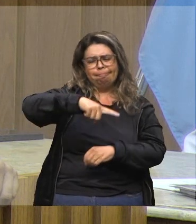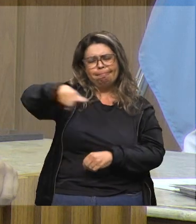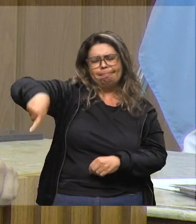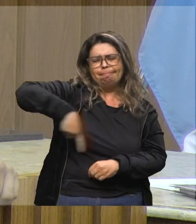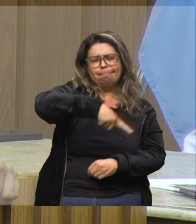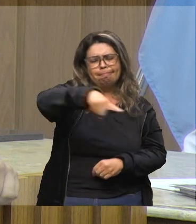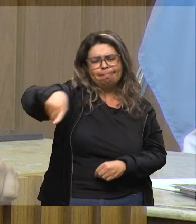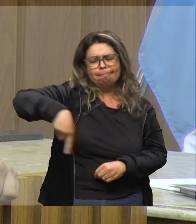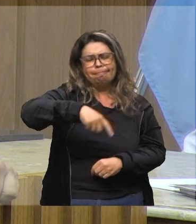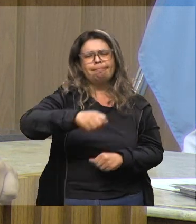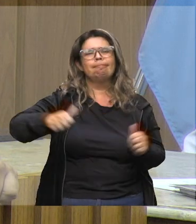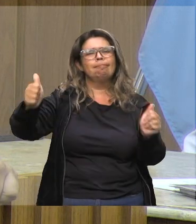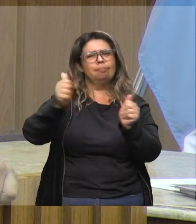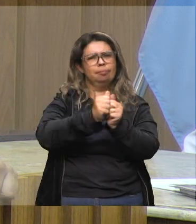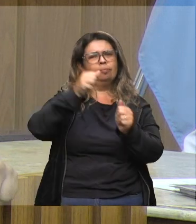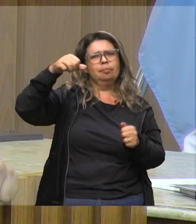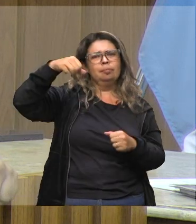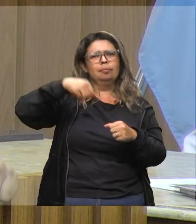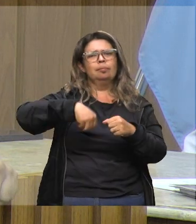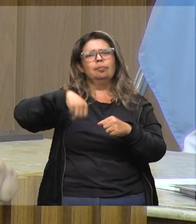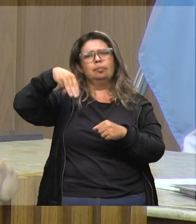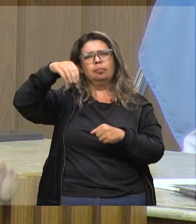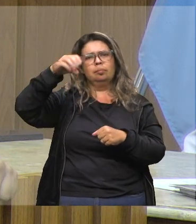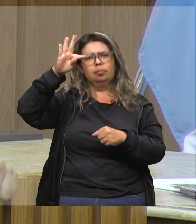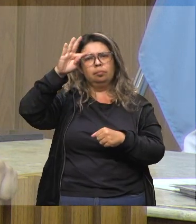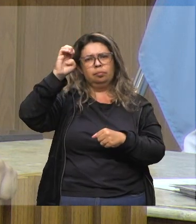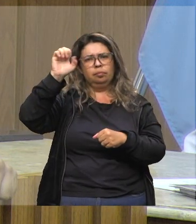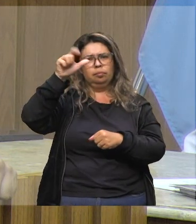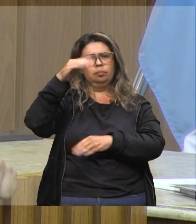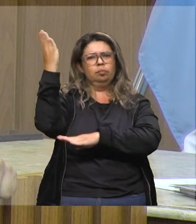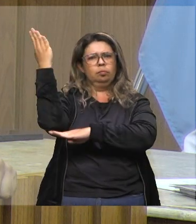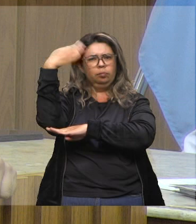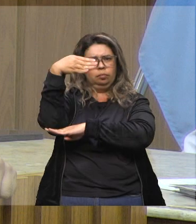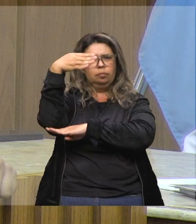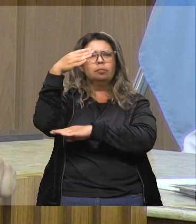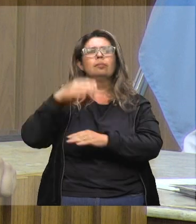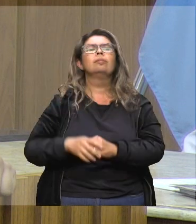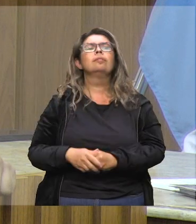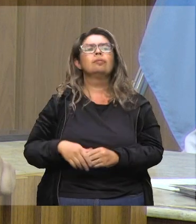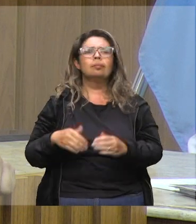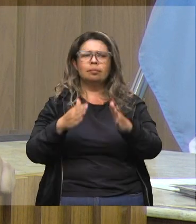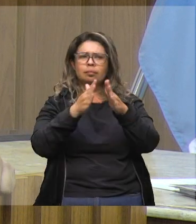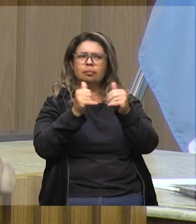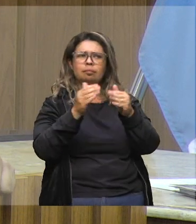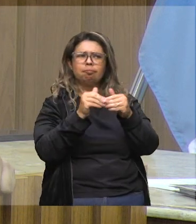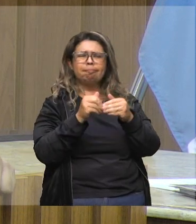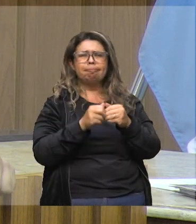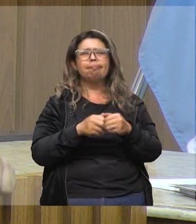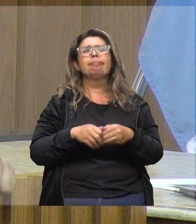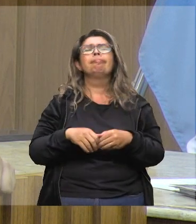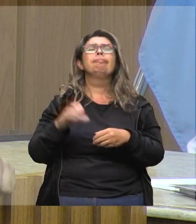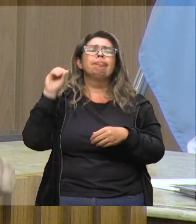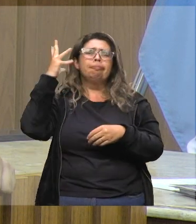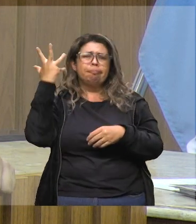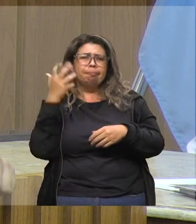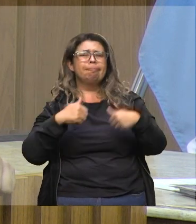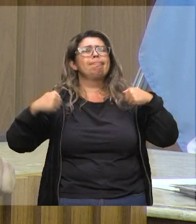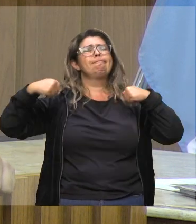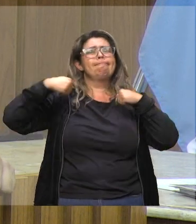aí a intervenção, a ação rápida do poder público para que o pior não aconteça, não aconteça um acidente